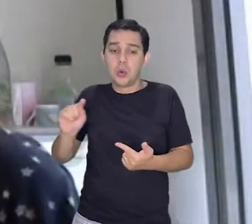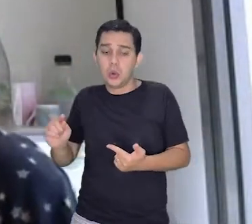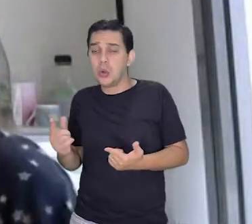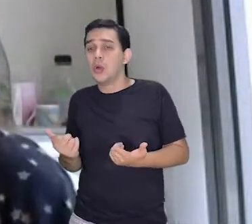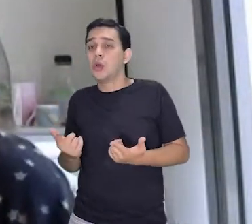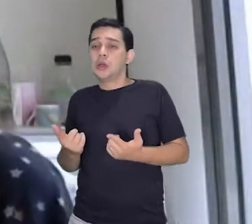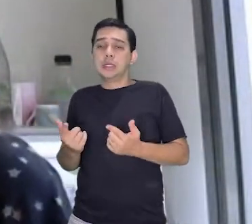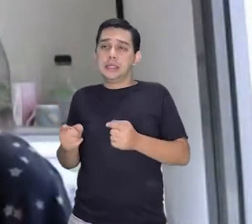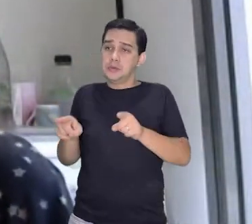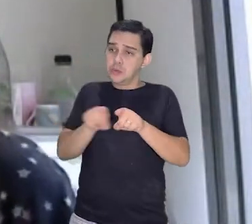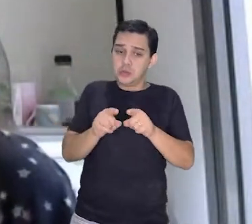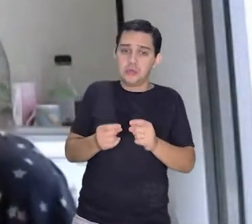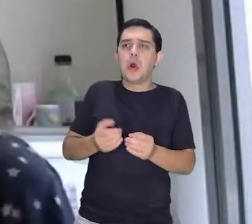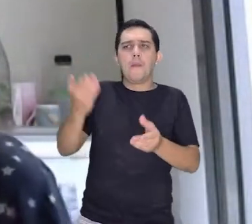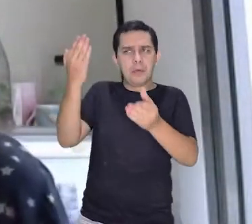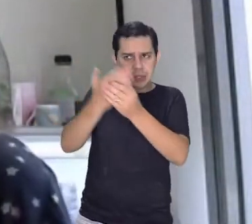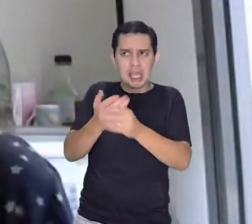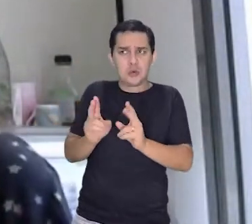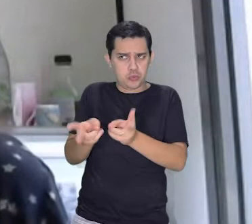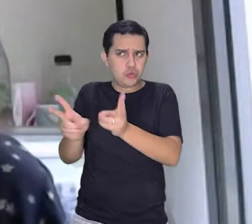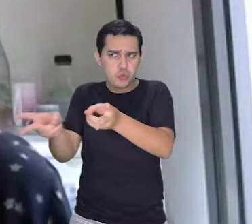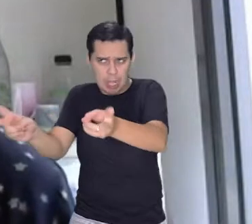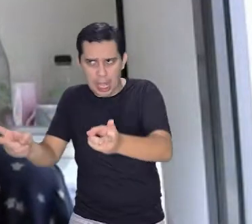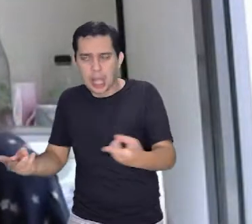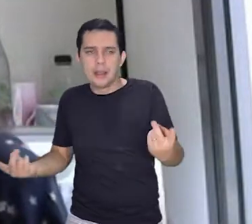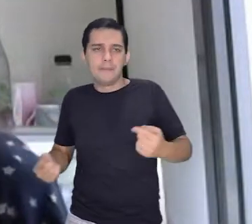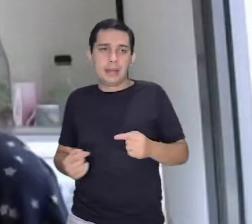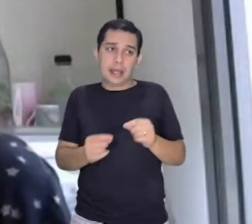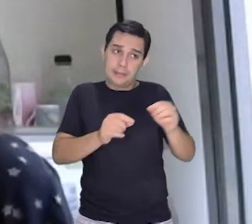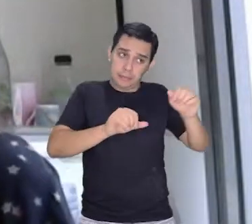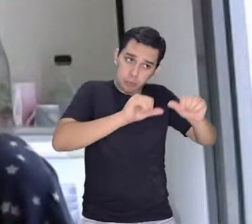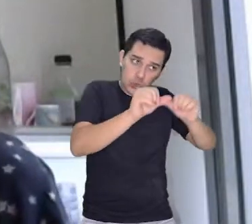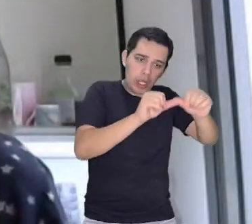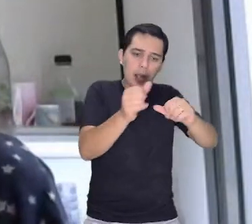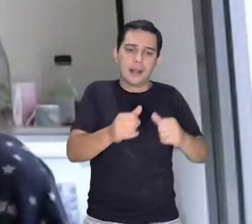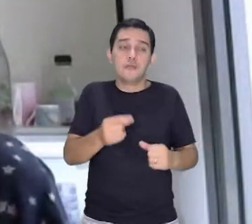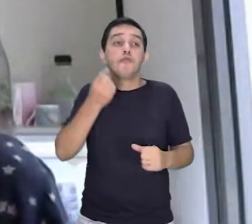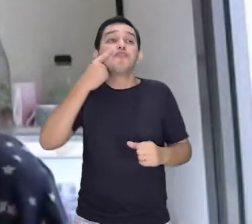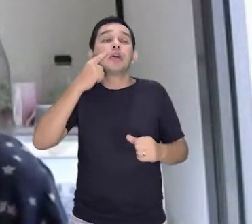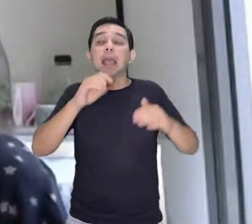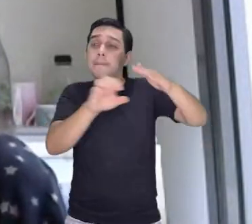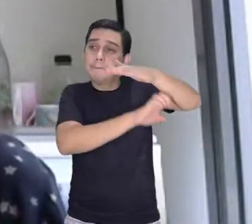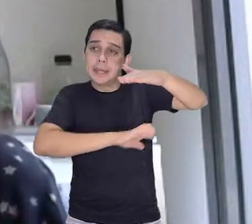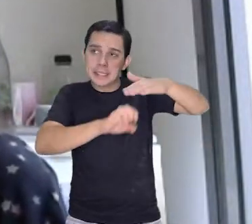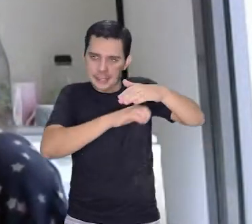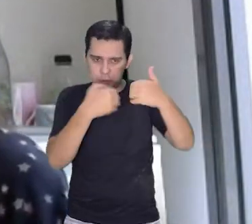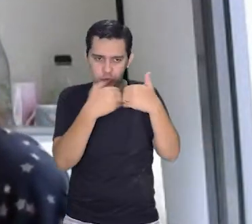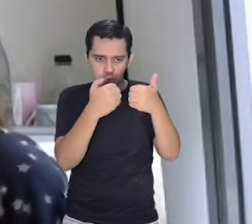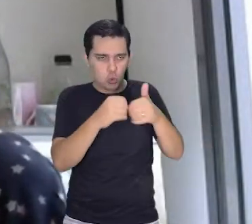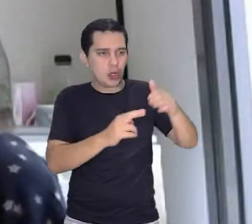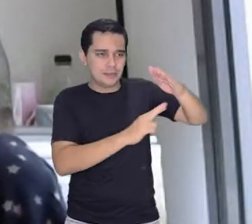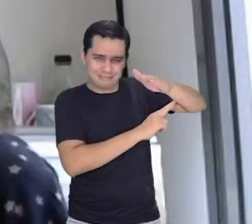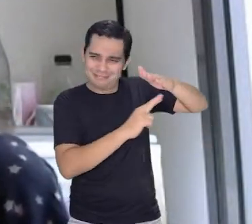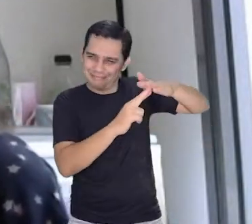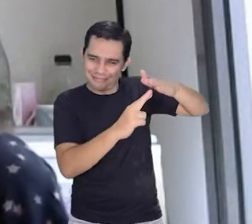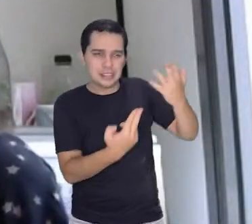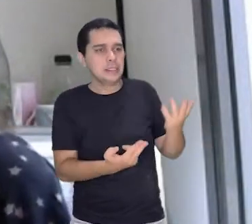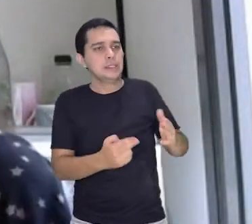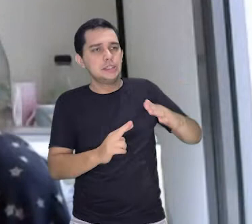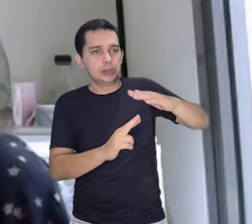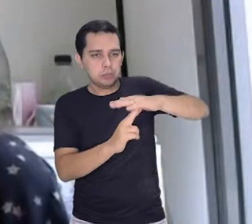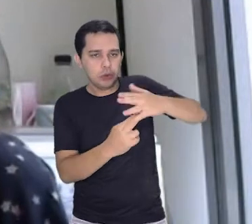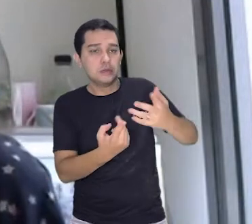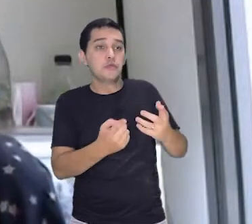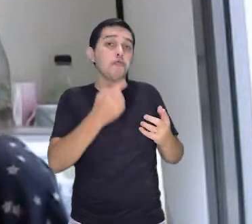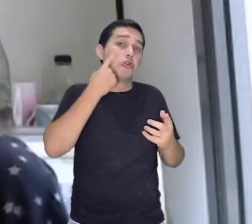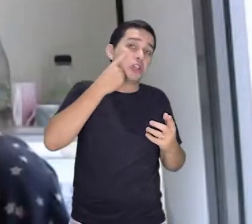do próprio, a fase processual mesmo, né? Assim, e aí vamos ver o que a empresa tem a trazer, se vai